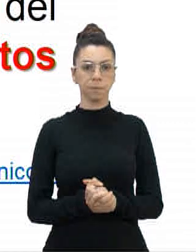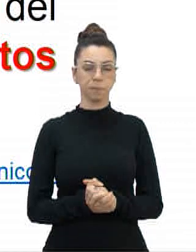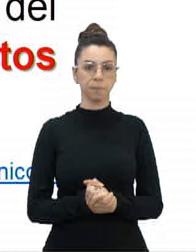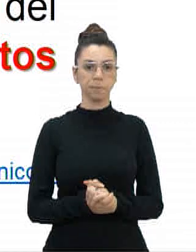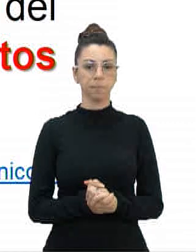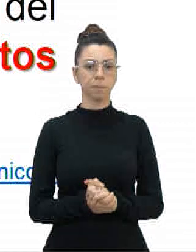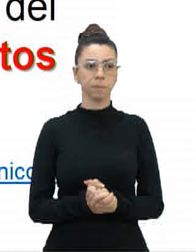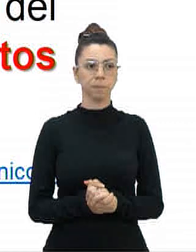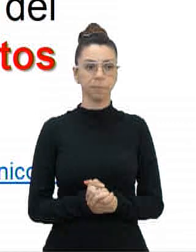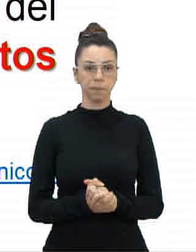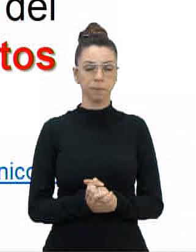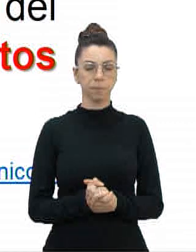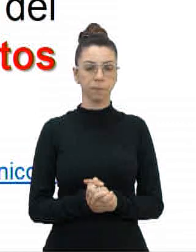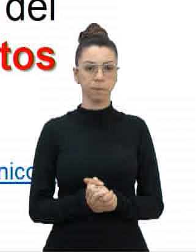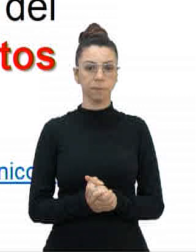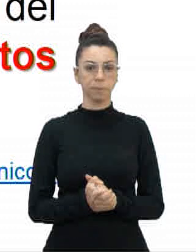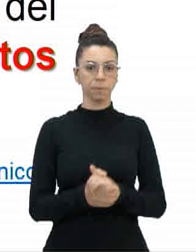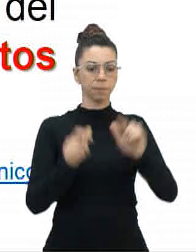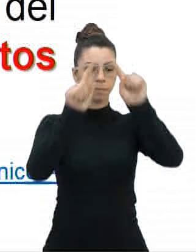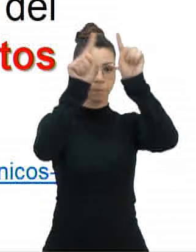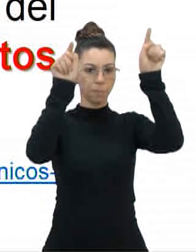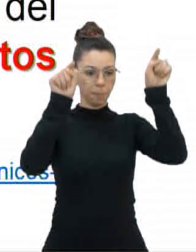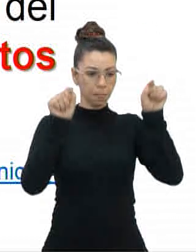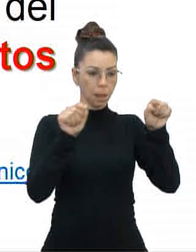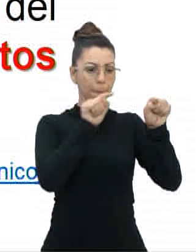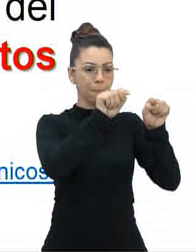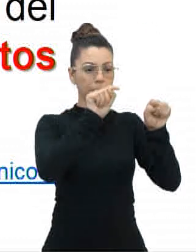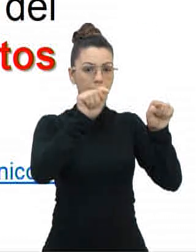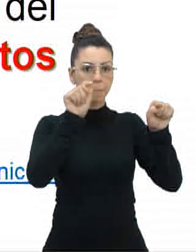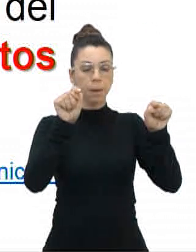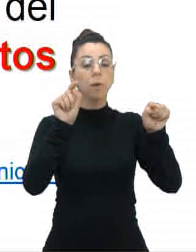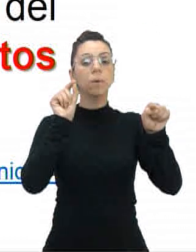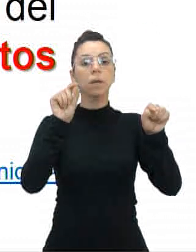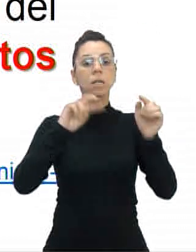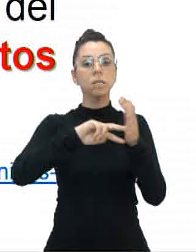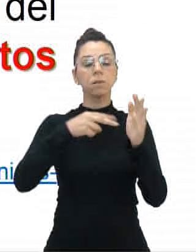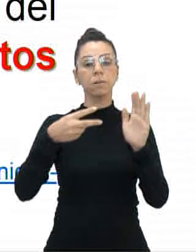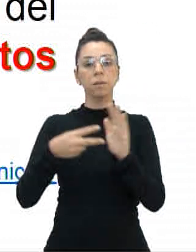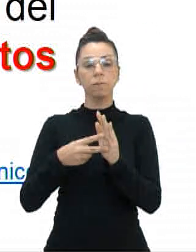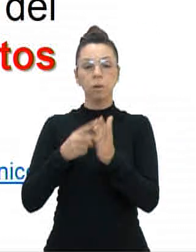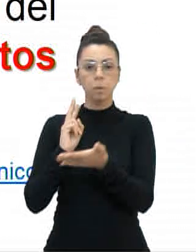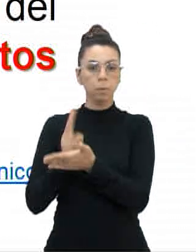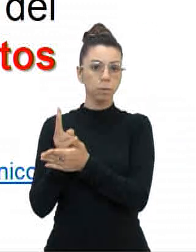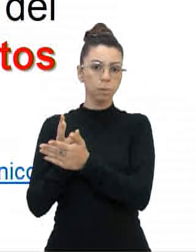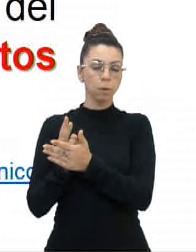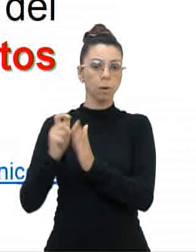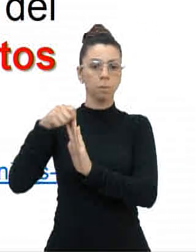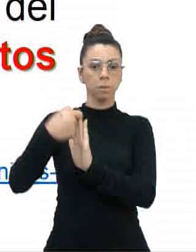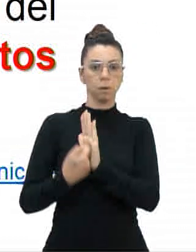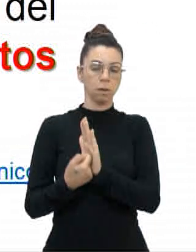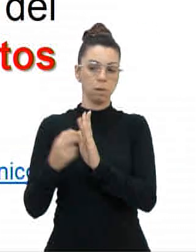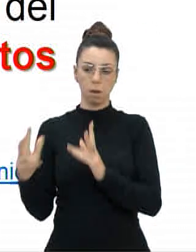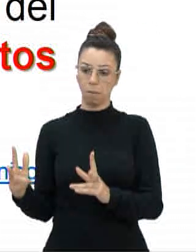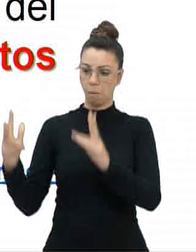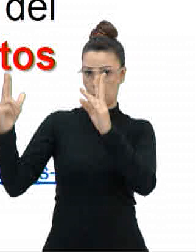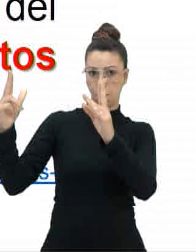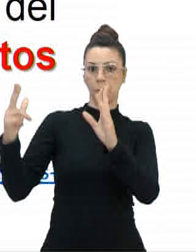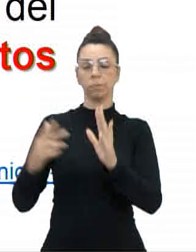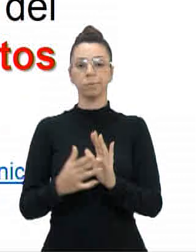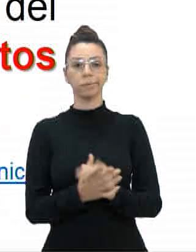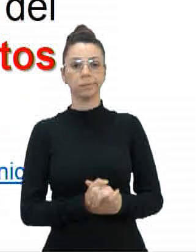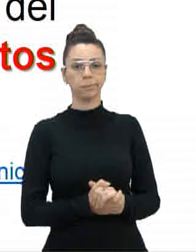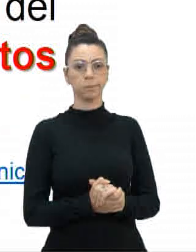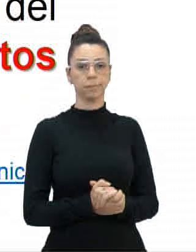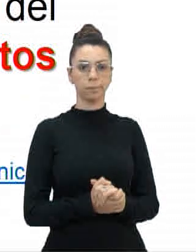Então, aqui está indicando que estamos continuando o texto, um fragmento. Los Supersónicos representam a típica